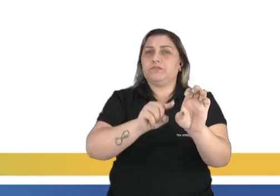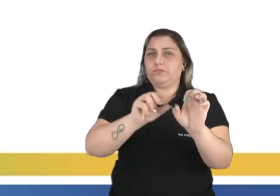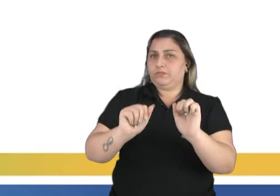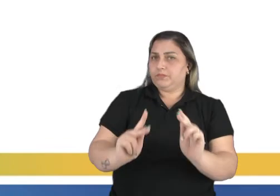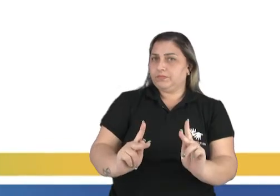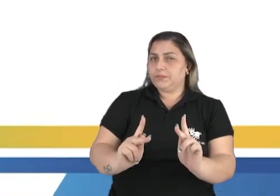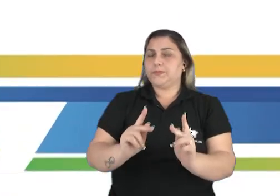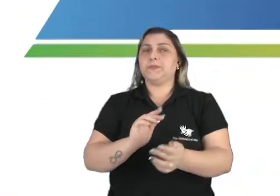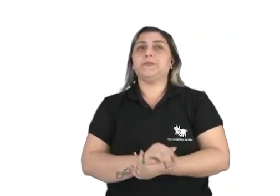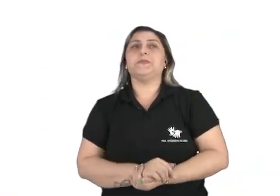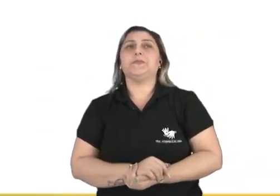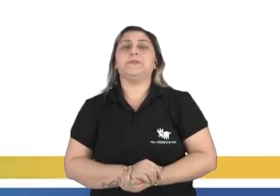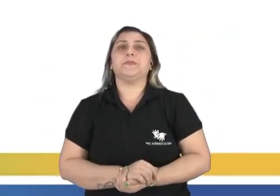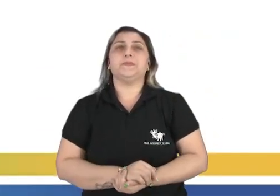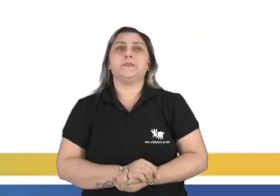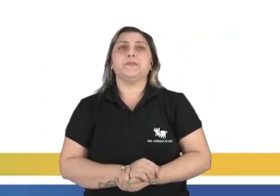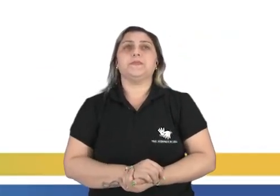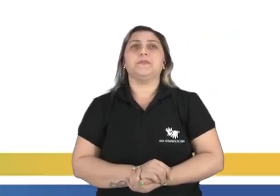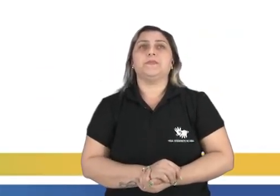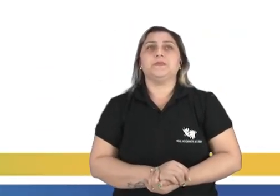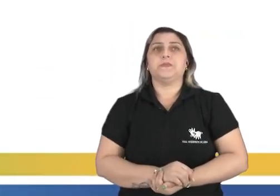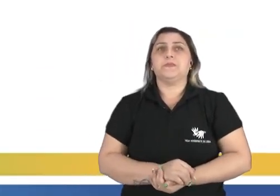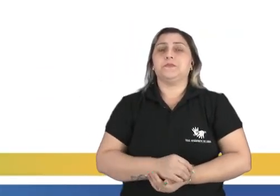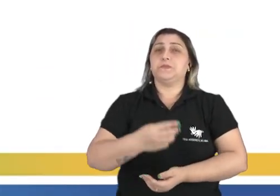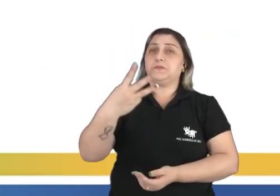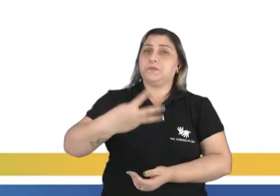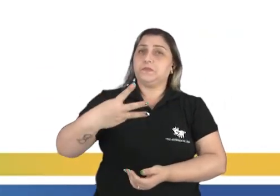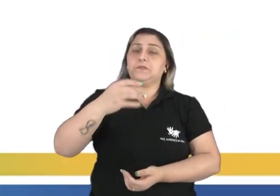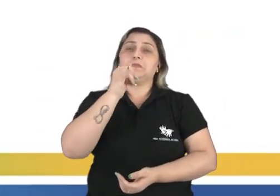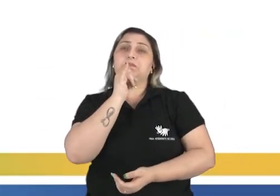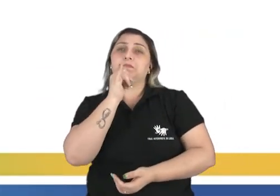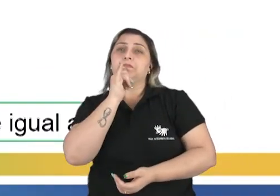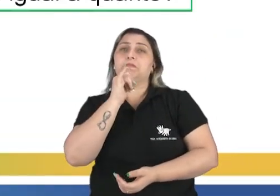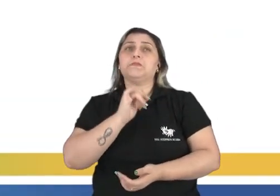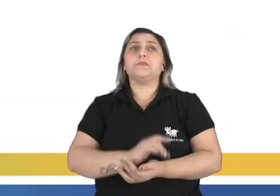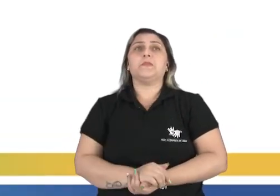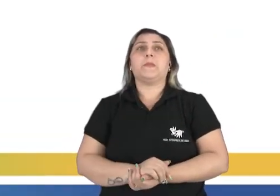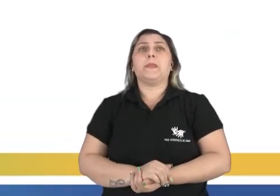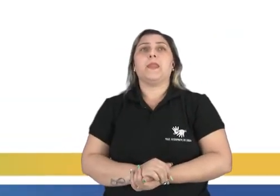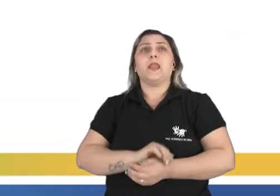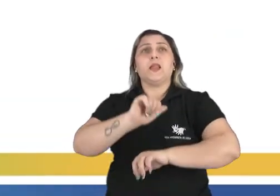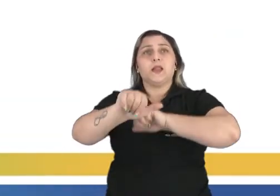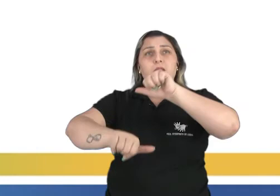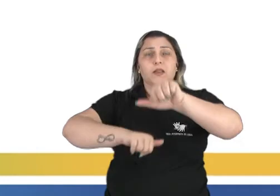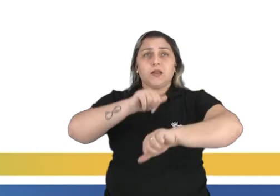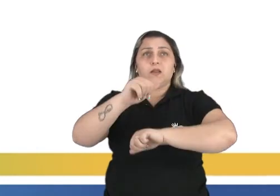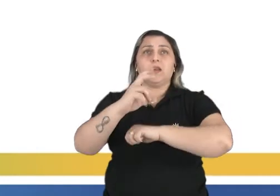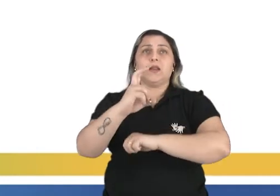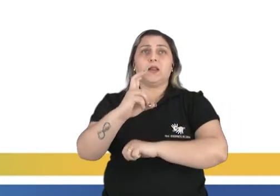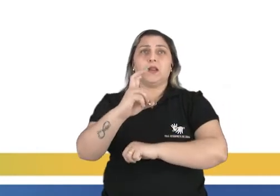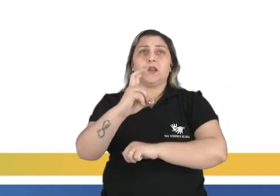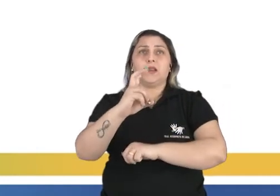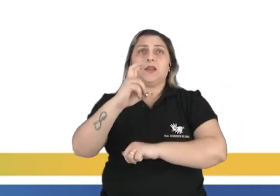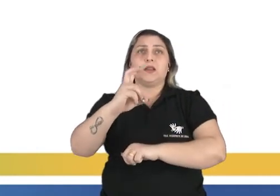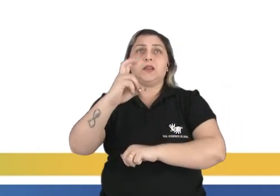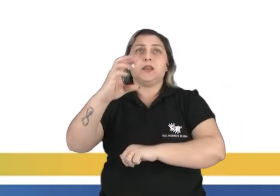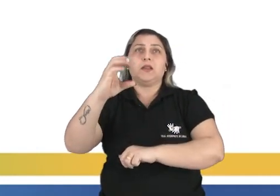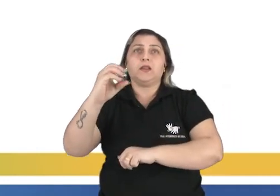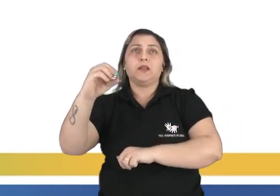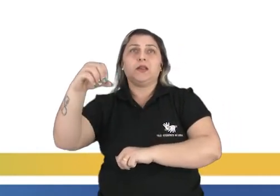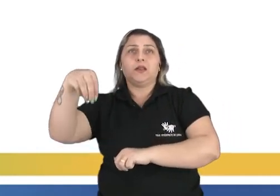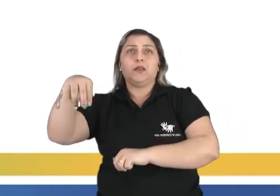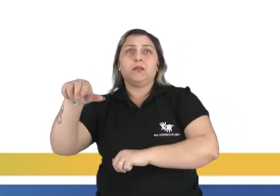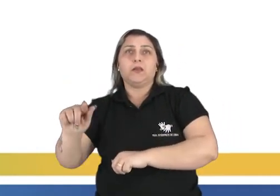tranquilo, né? Vamos para o nosso outro exemplo, né? O exemplo número 3. Vamos fazer aqui a leitura.